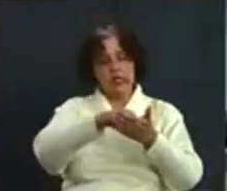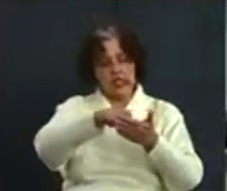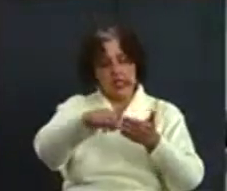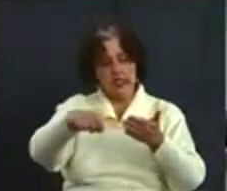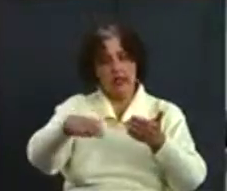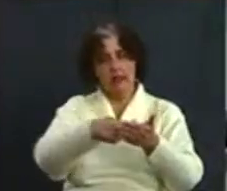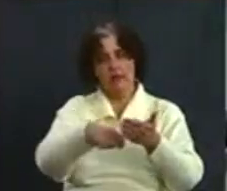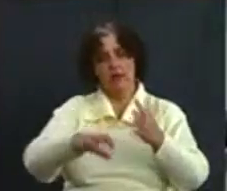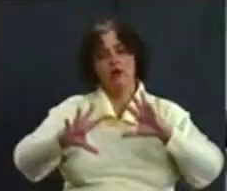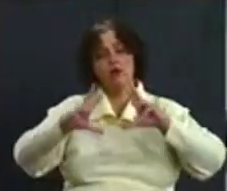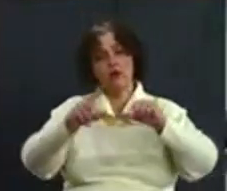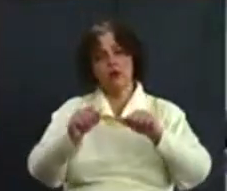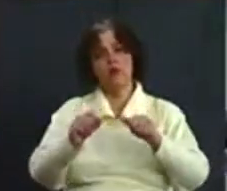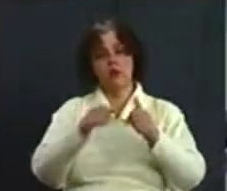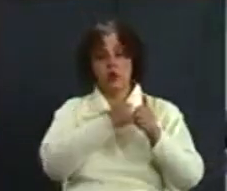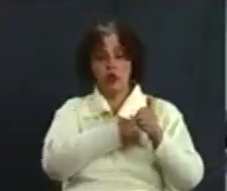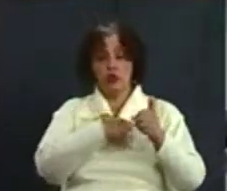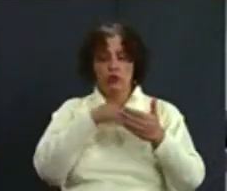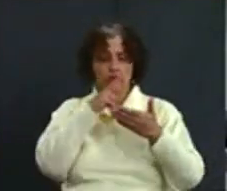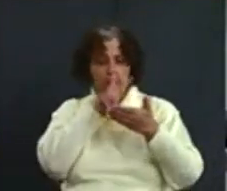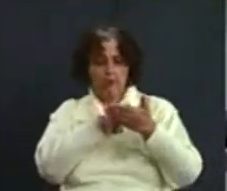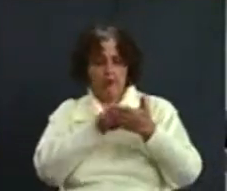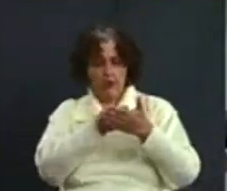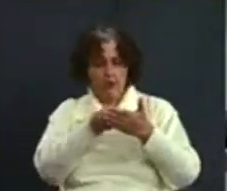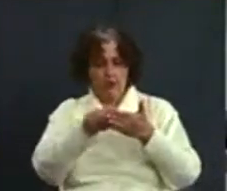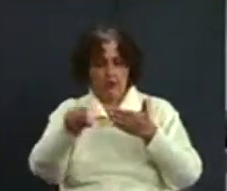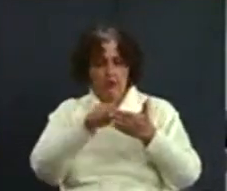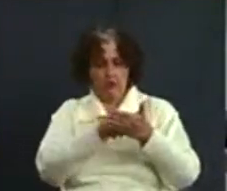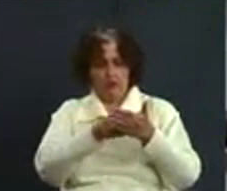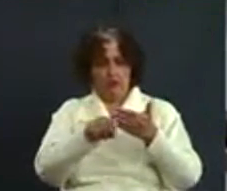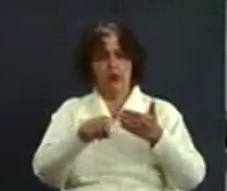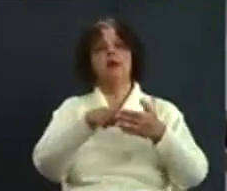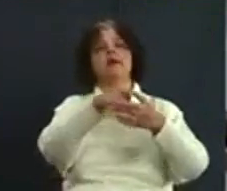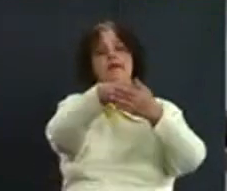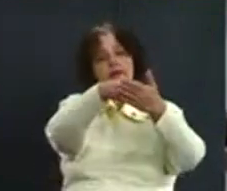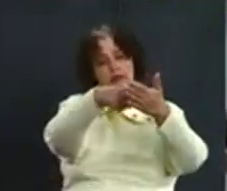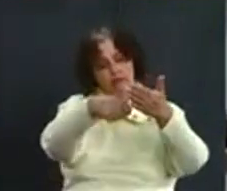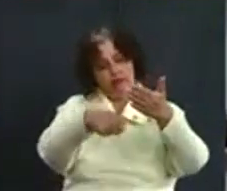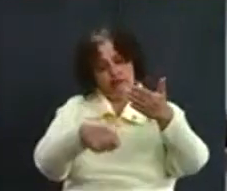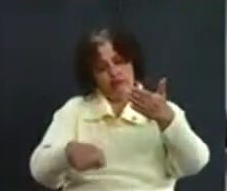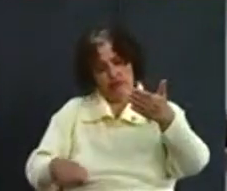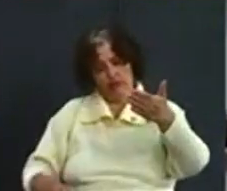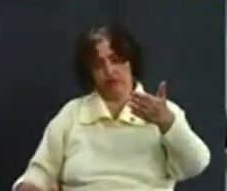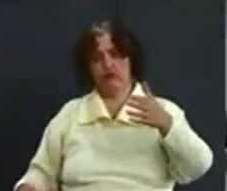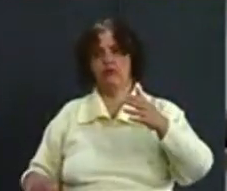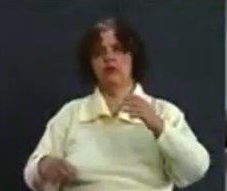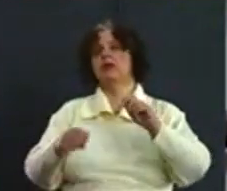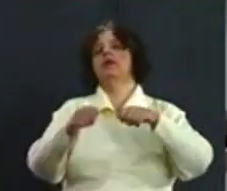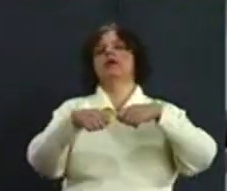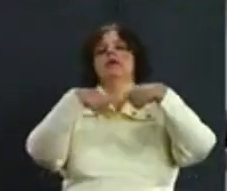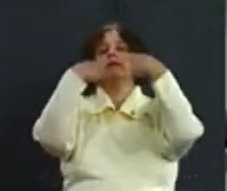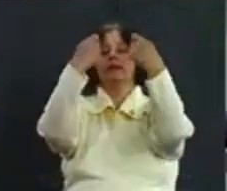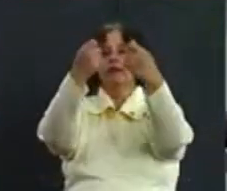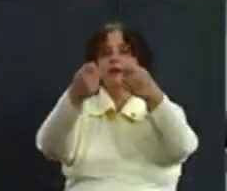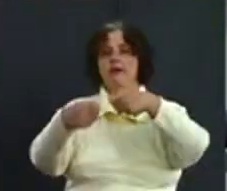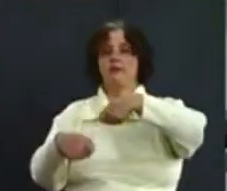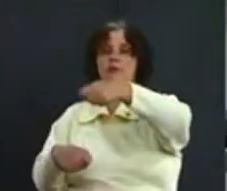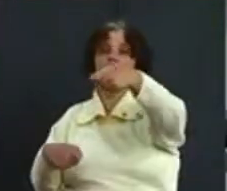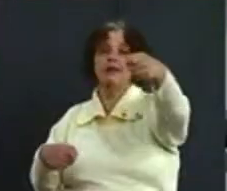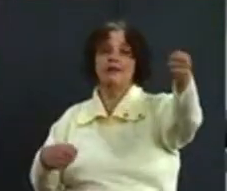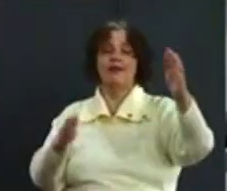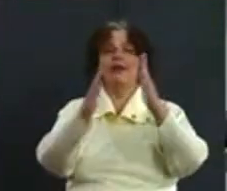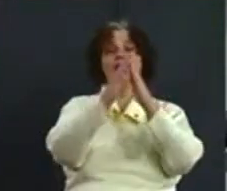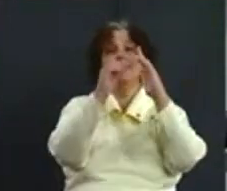de contemplar num livro, e deveria encaminhar às 7 igrejas da Ásia. Essas igrejas são